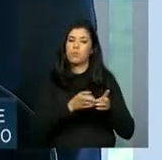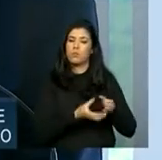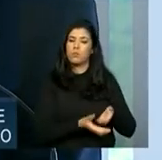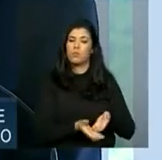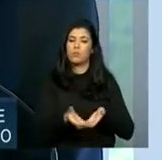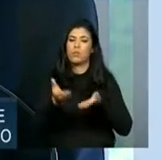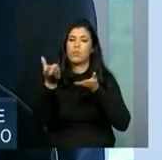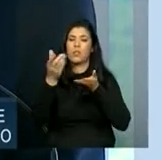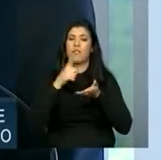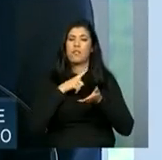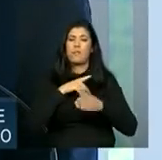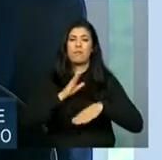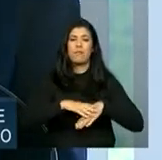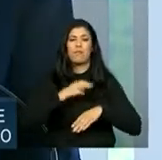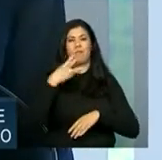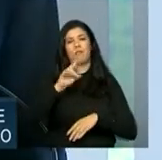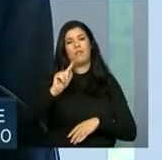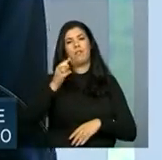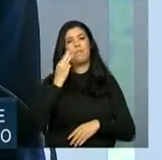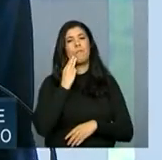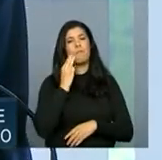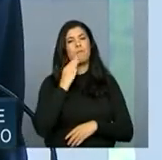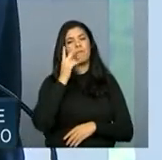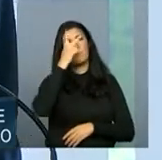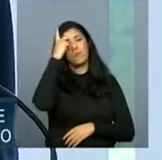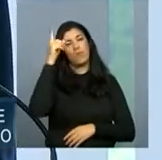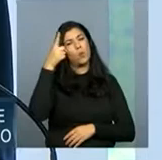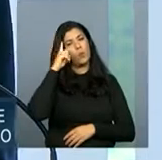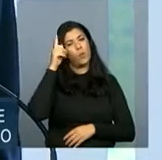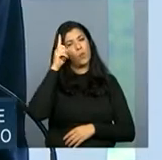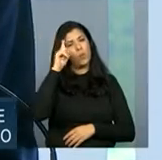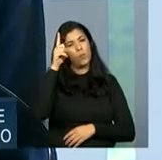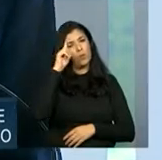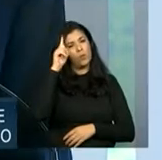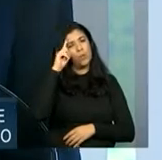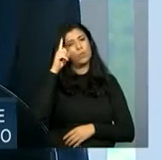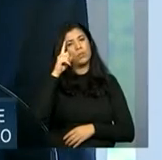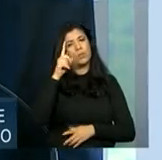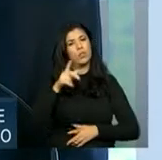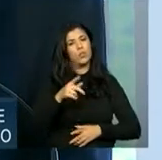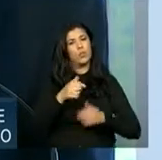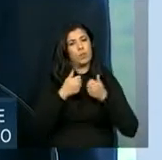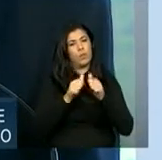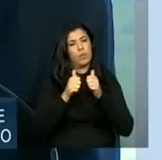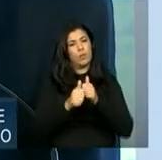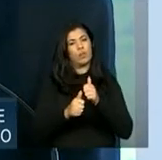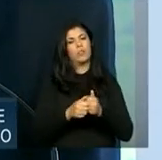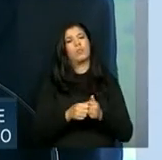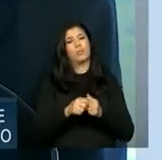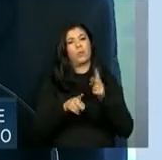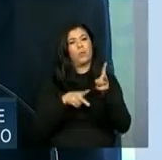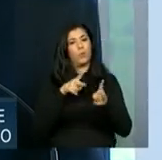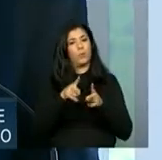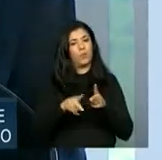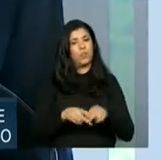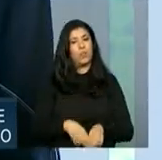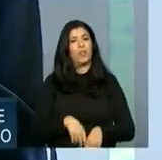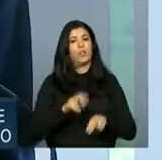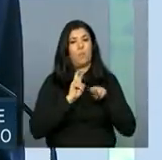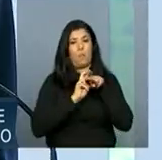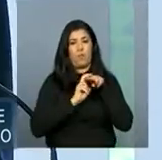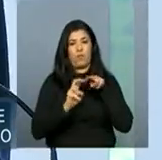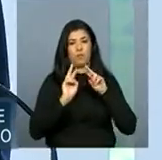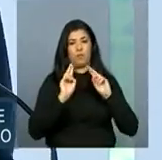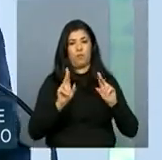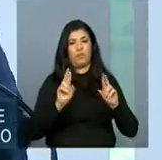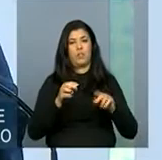há três milhões de passageiros Dias CPTM eo metrô 4,8